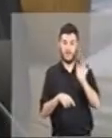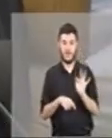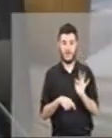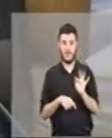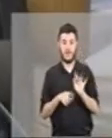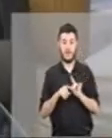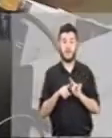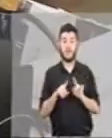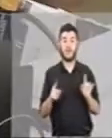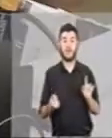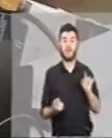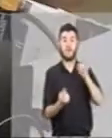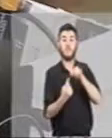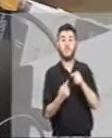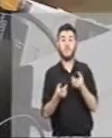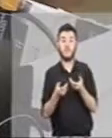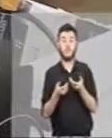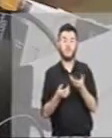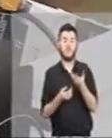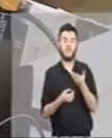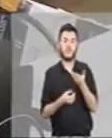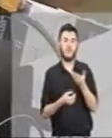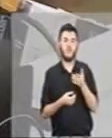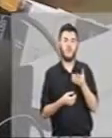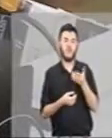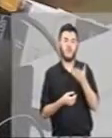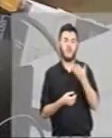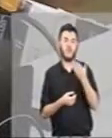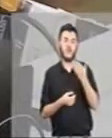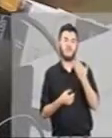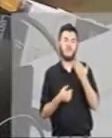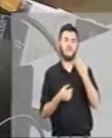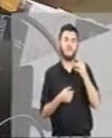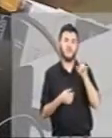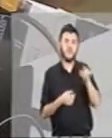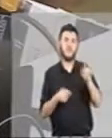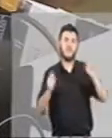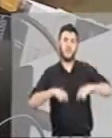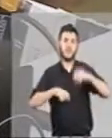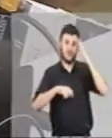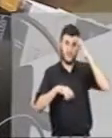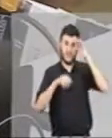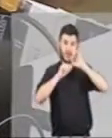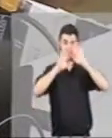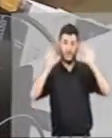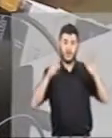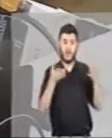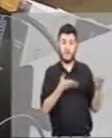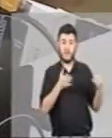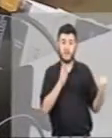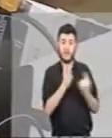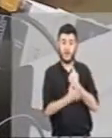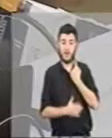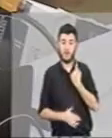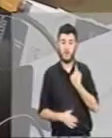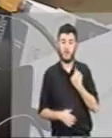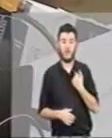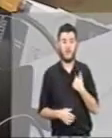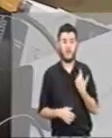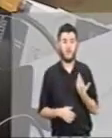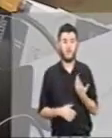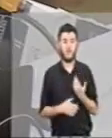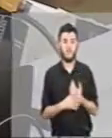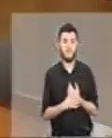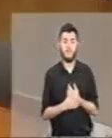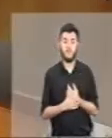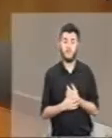Esclarecendo o que Vossa Excelência me indagou, veja, eu fiz questão de... Não tem nenhuma referência a